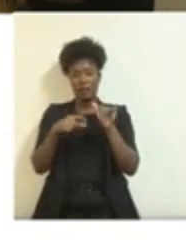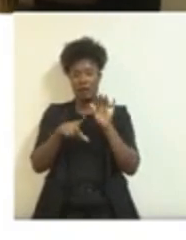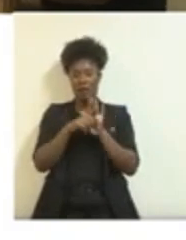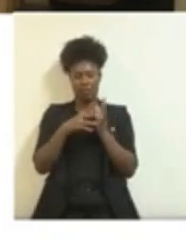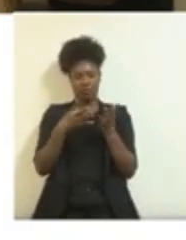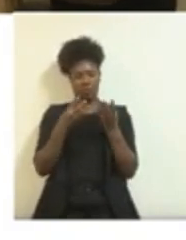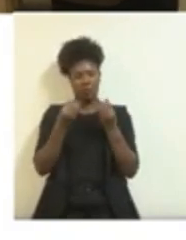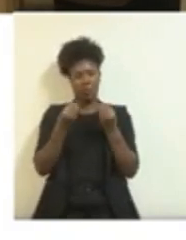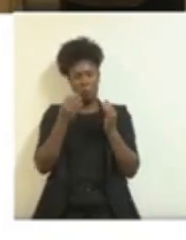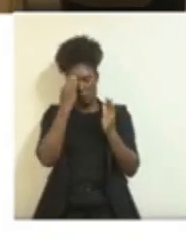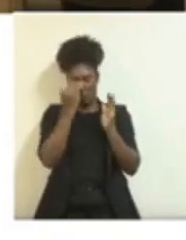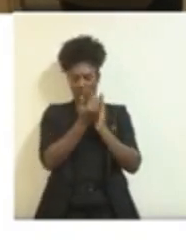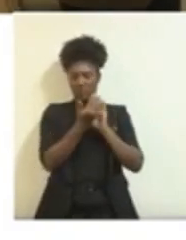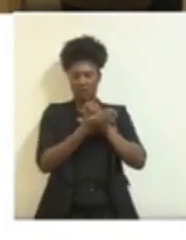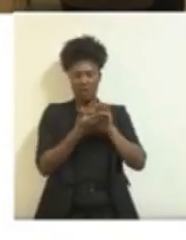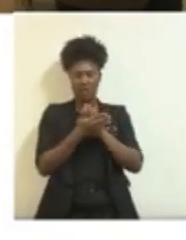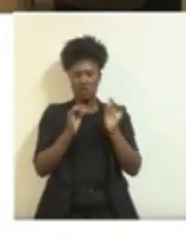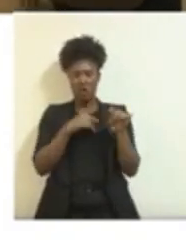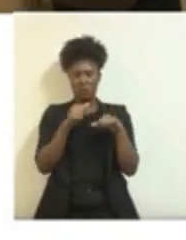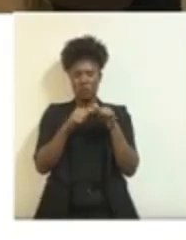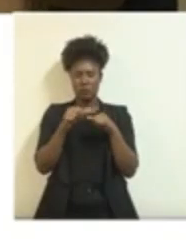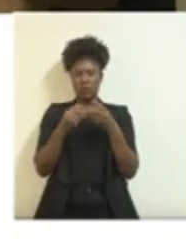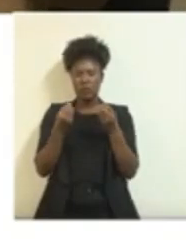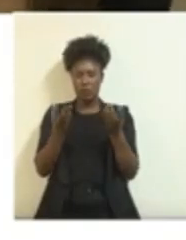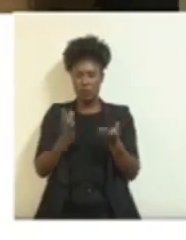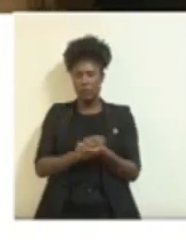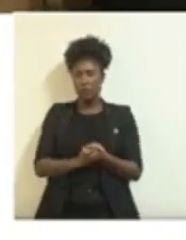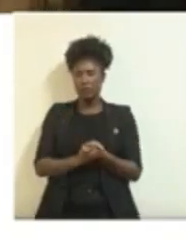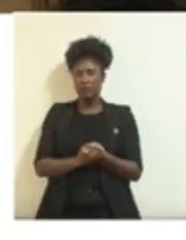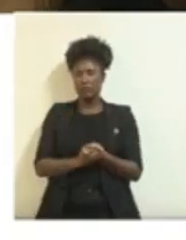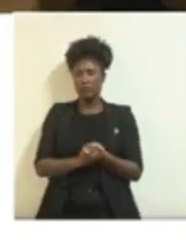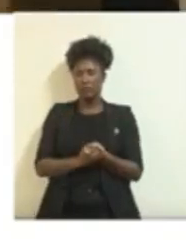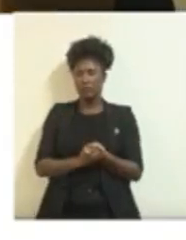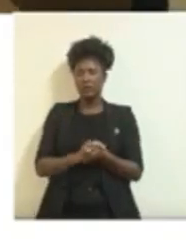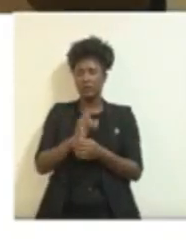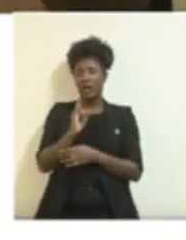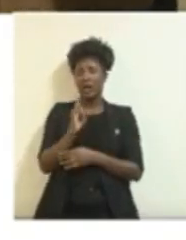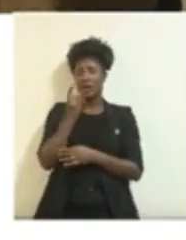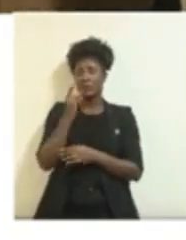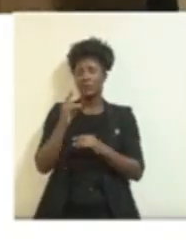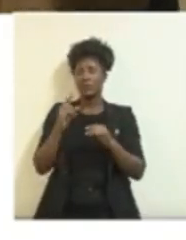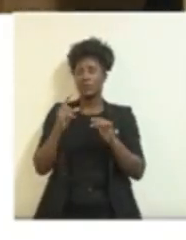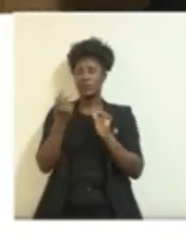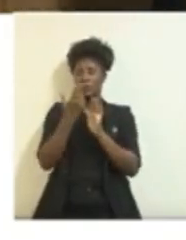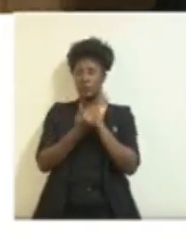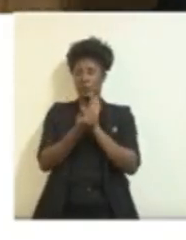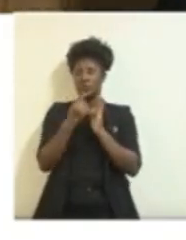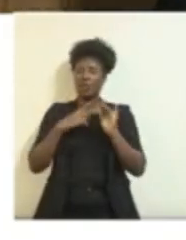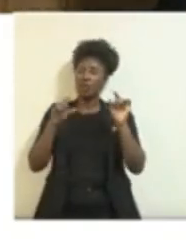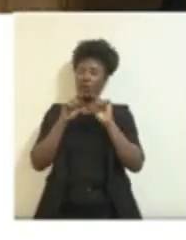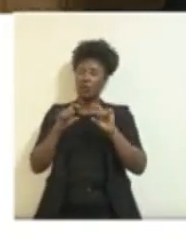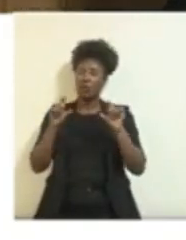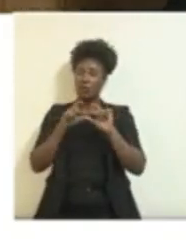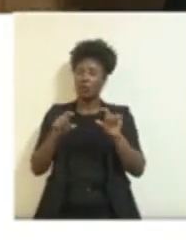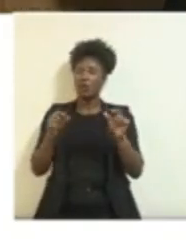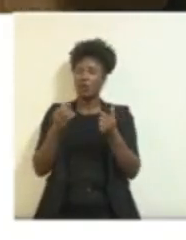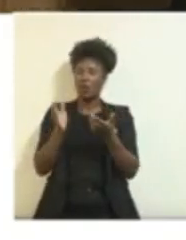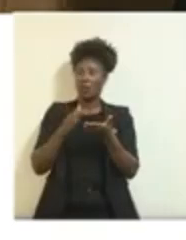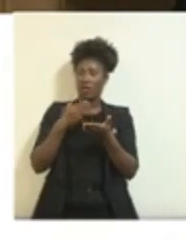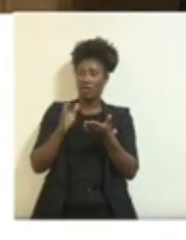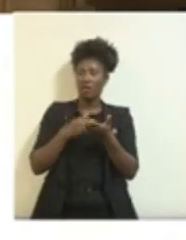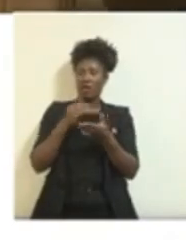cumpri-la. Tem sido assim. Tá? E eu deixei essa última aqui, tem alguns links. Esse livro nós publicamos em